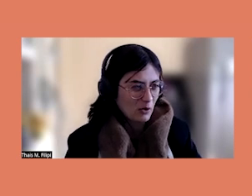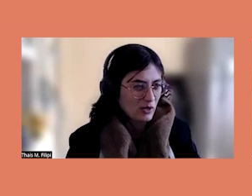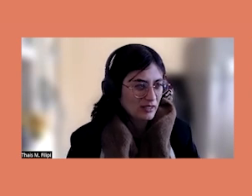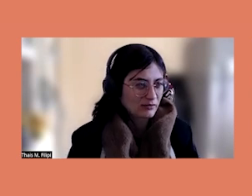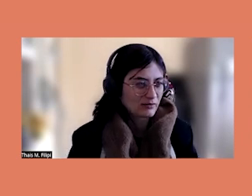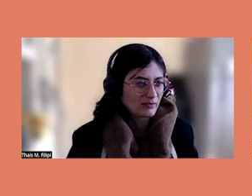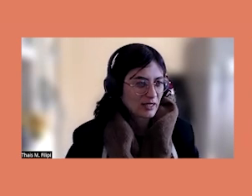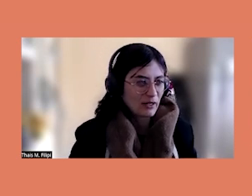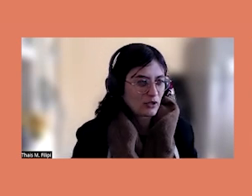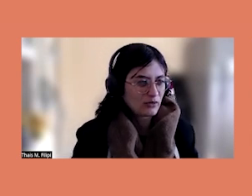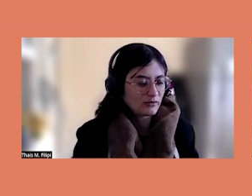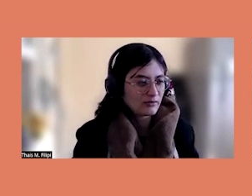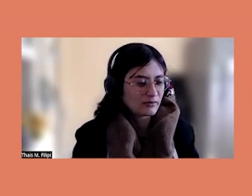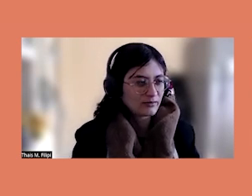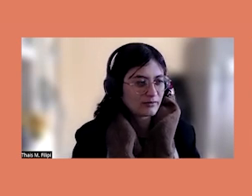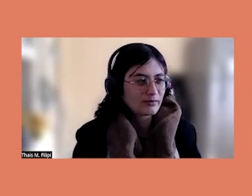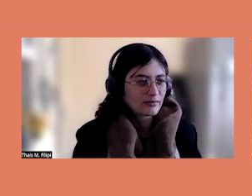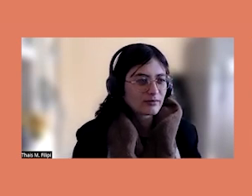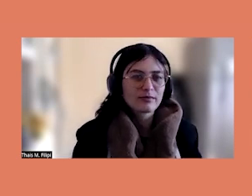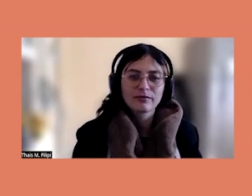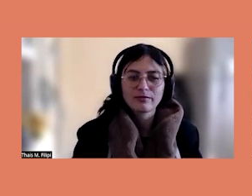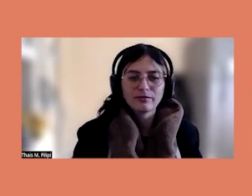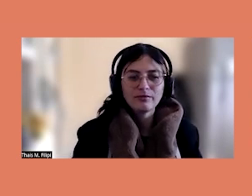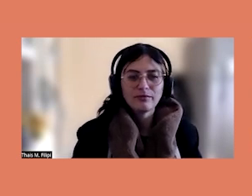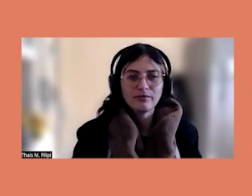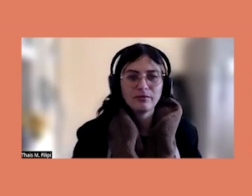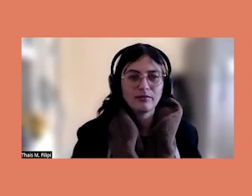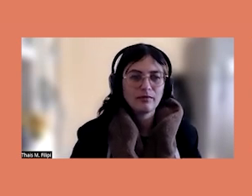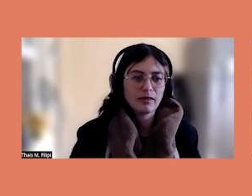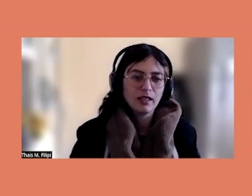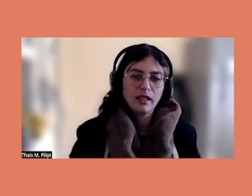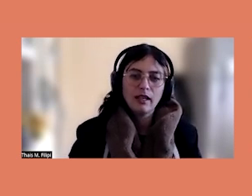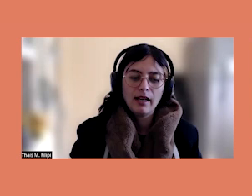acrescentar alguma coisa nessa parte? Tá ótimo, assim.